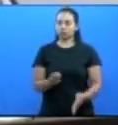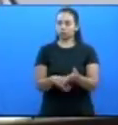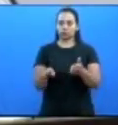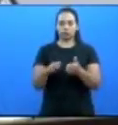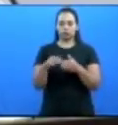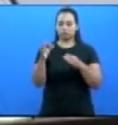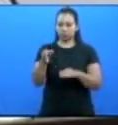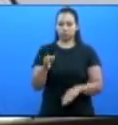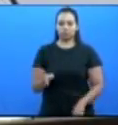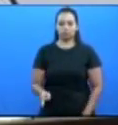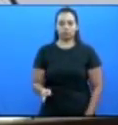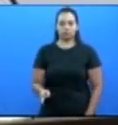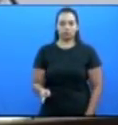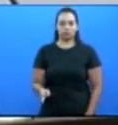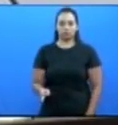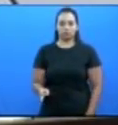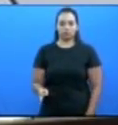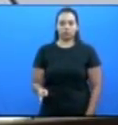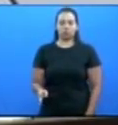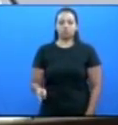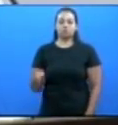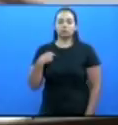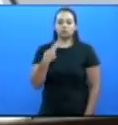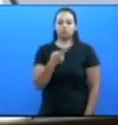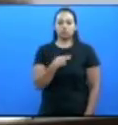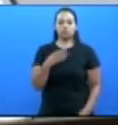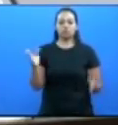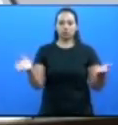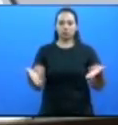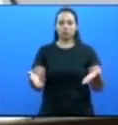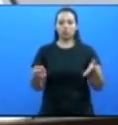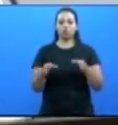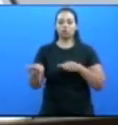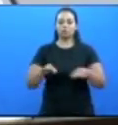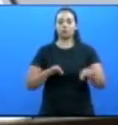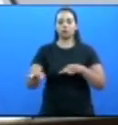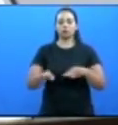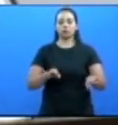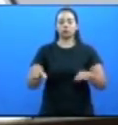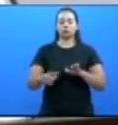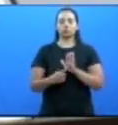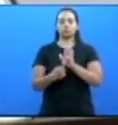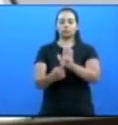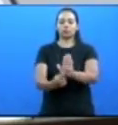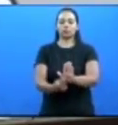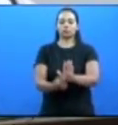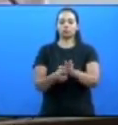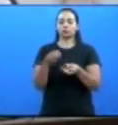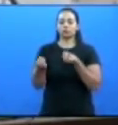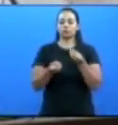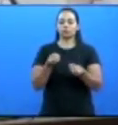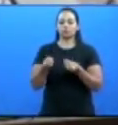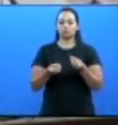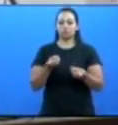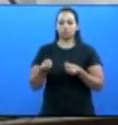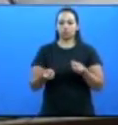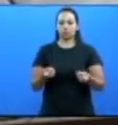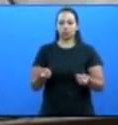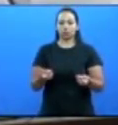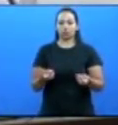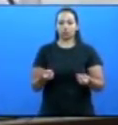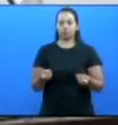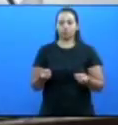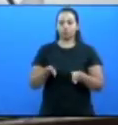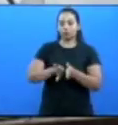aprovadas. Em sendo aprovadas, nós temos agora o projeto com as emendas. Não há como... A forma